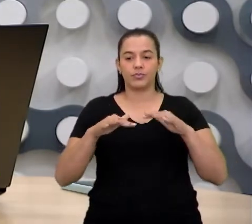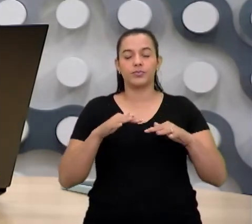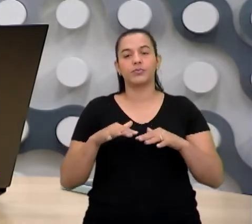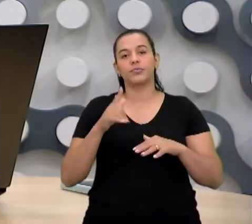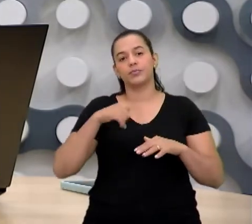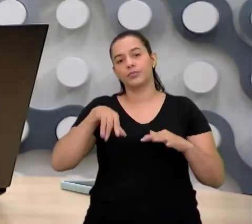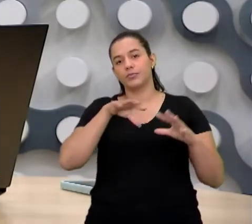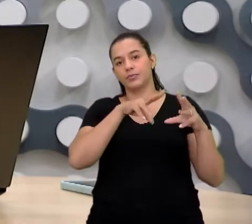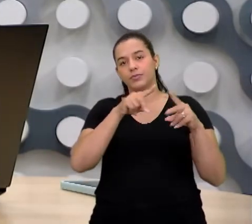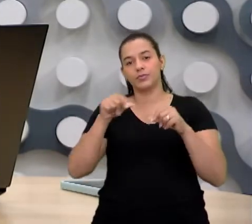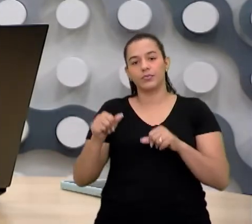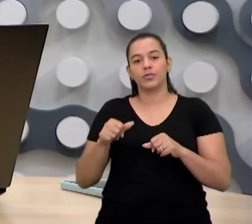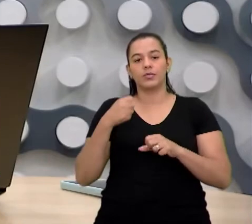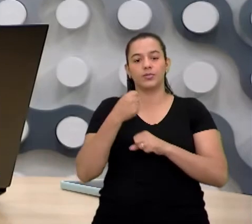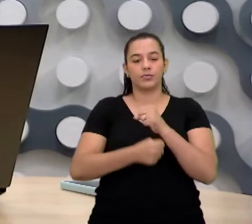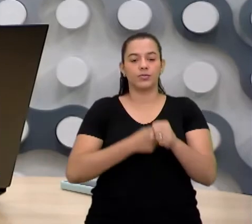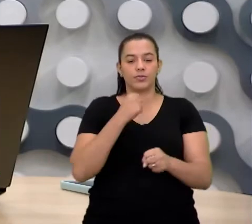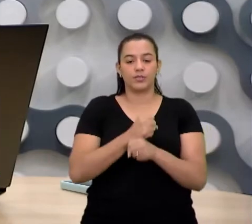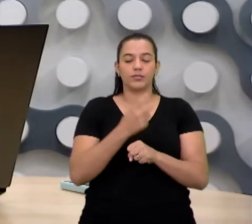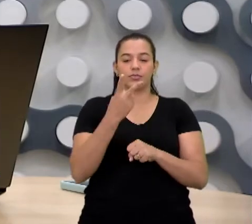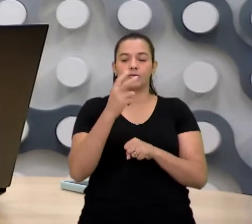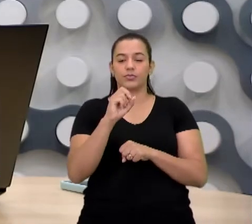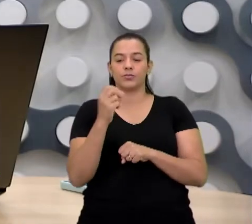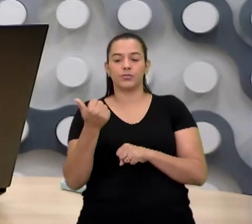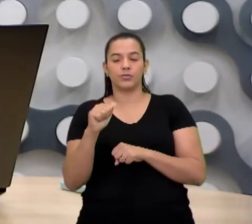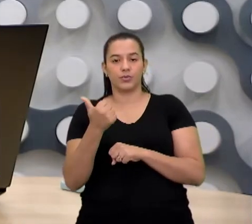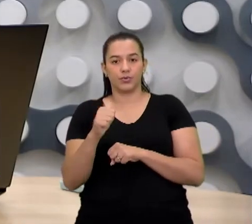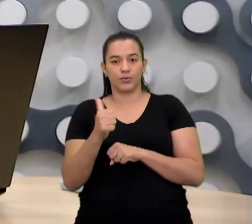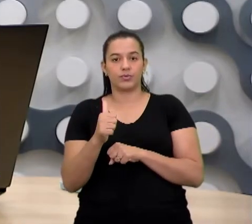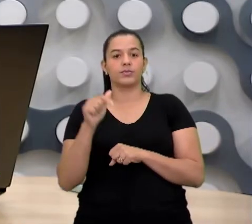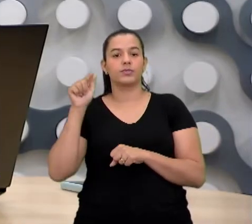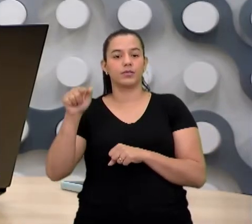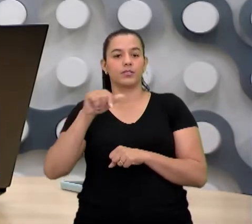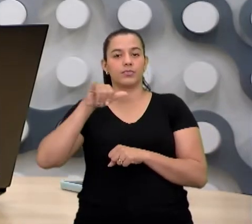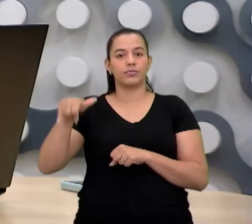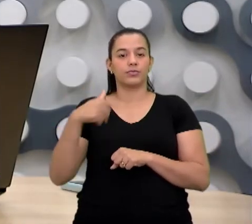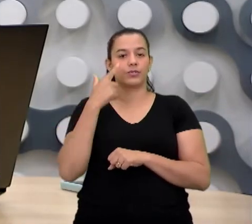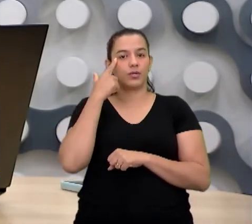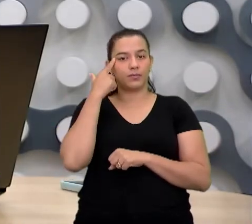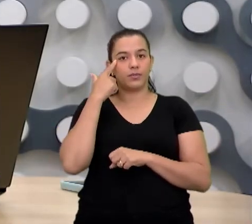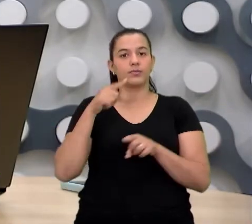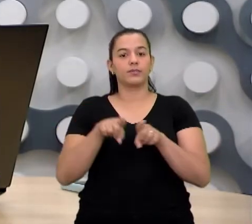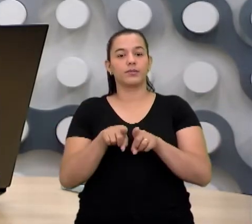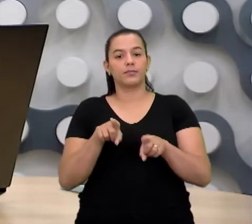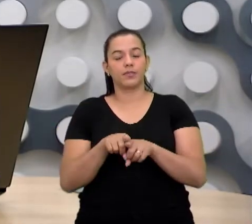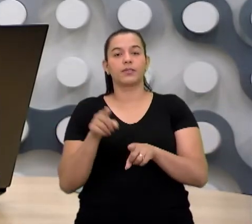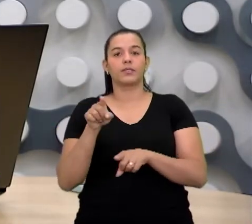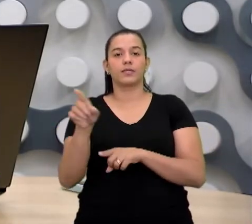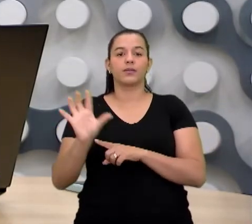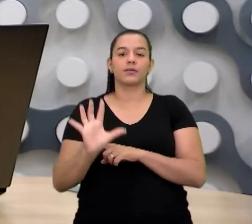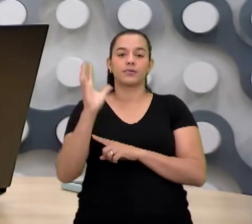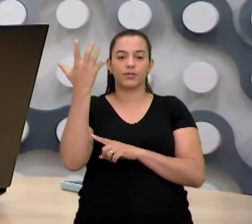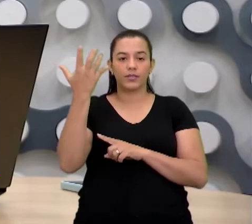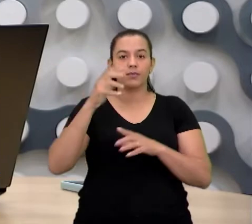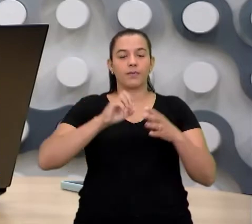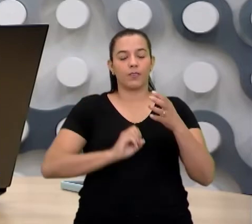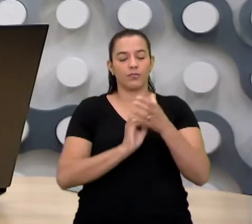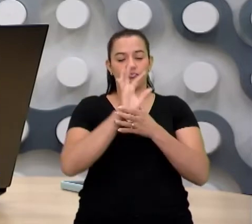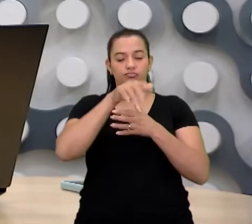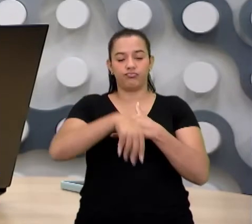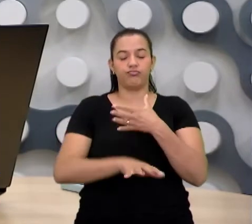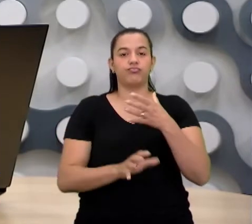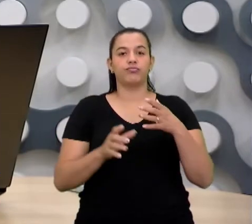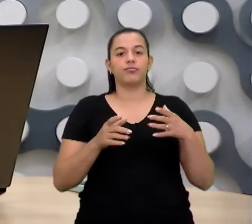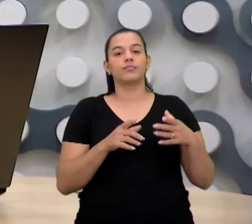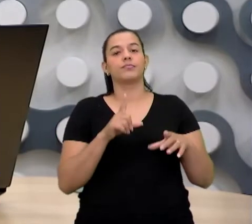de 2011 no Japão, né, em Fukushima, que até afetou lá as ogivas nucleares, né.